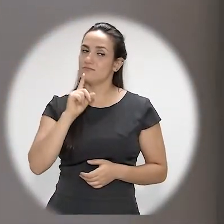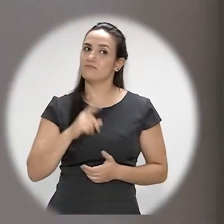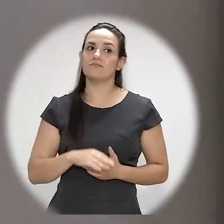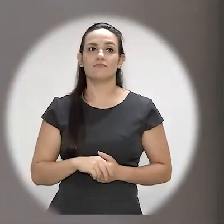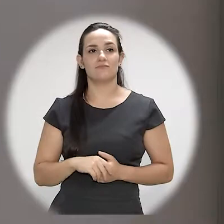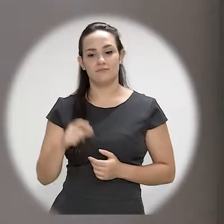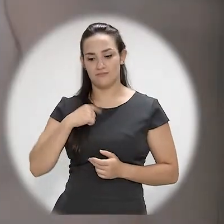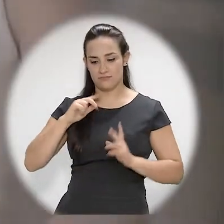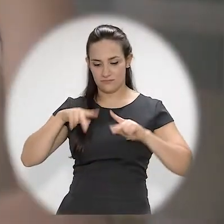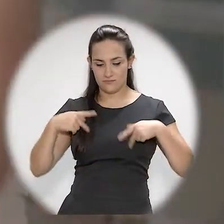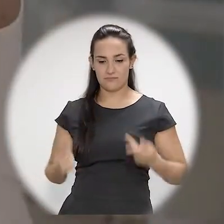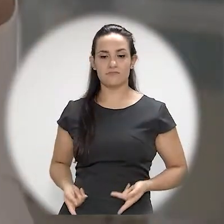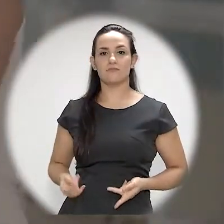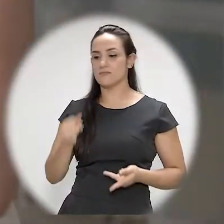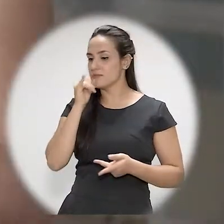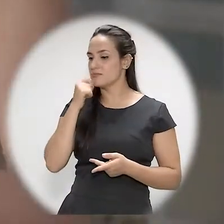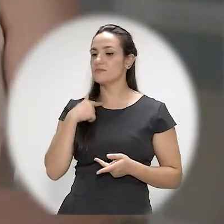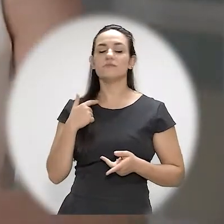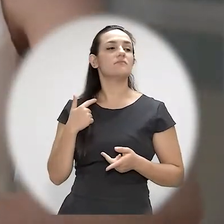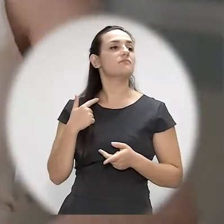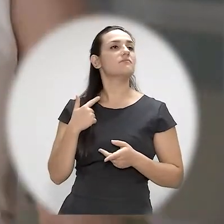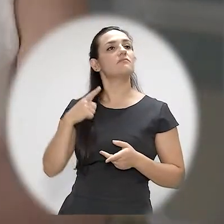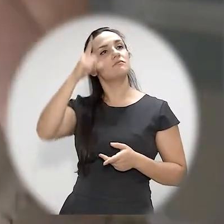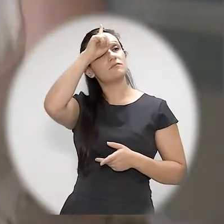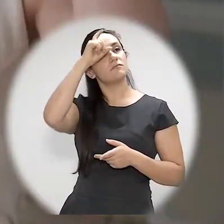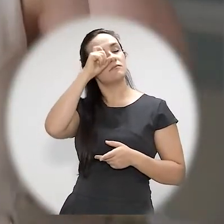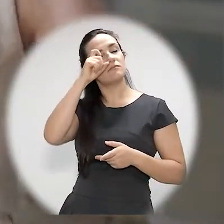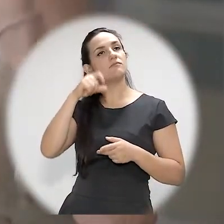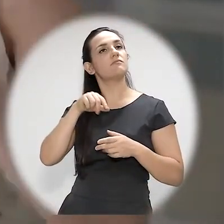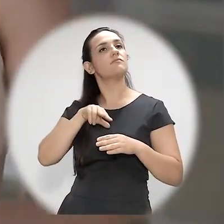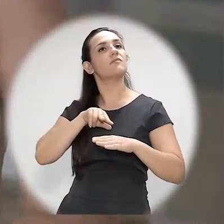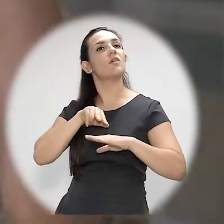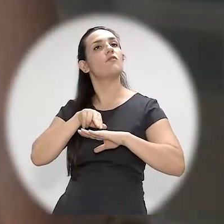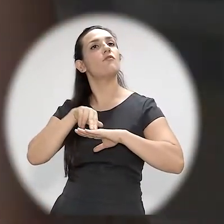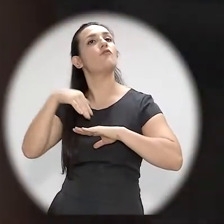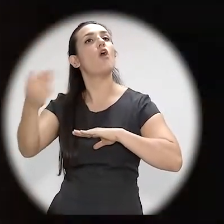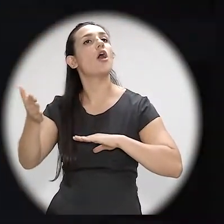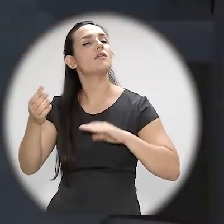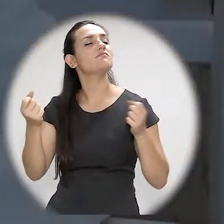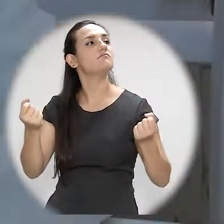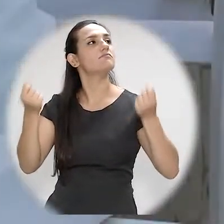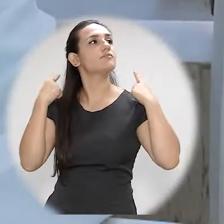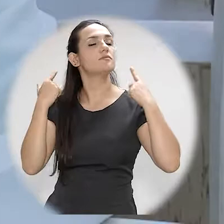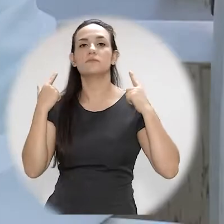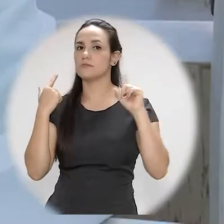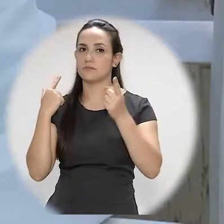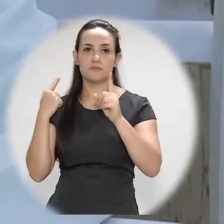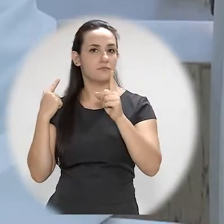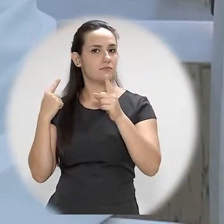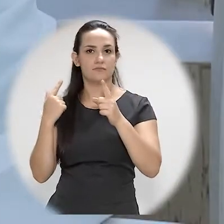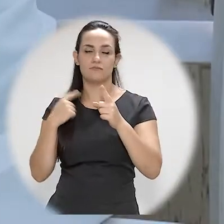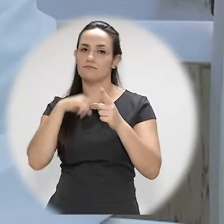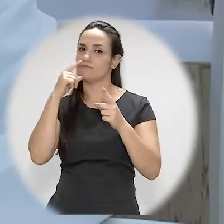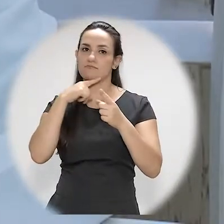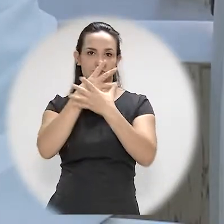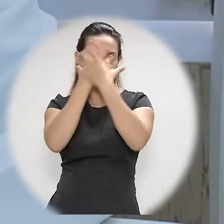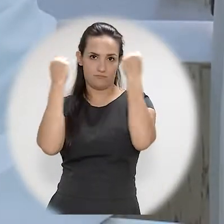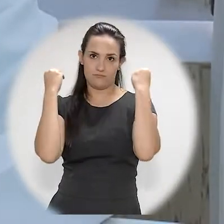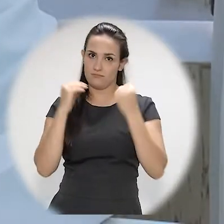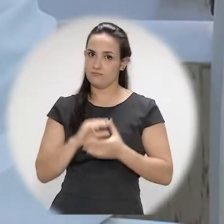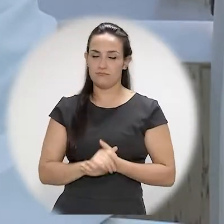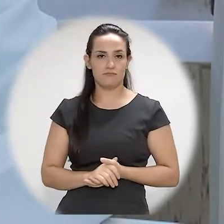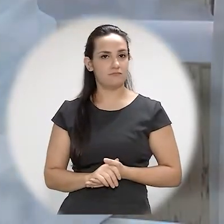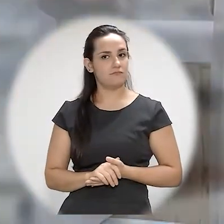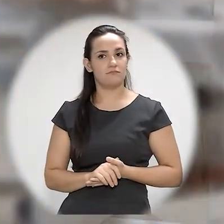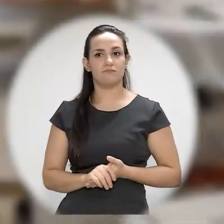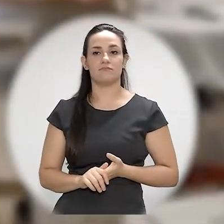humano, não tem como, pus o pé para fora do hospital, apaga tudo da cabeça. É uma situação estressante, principalmente quando